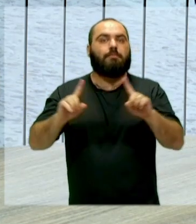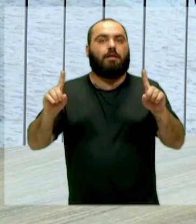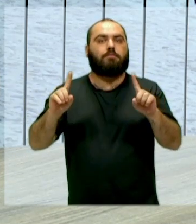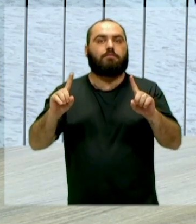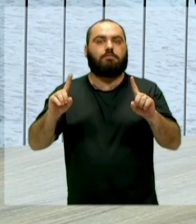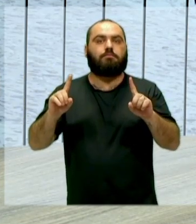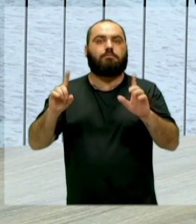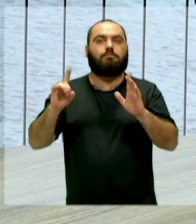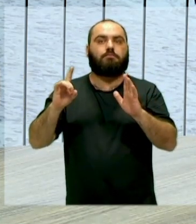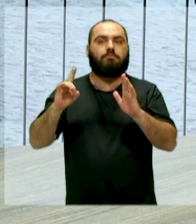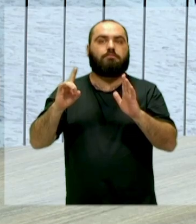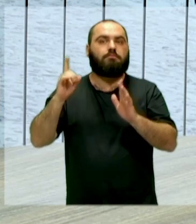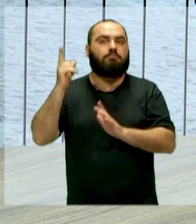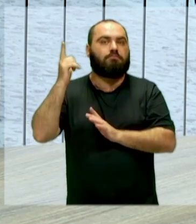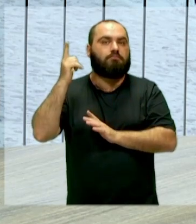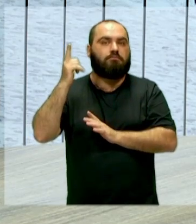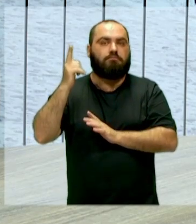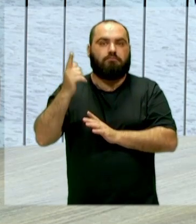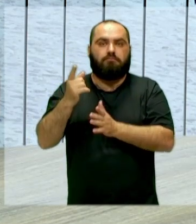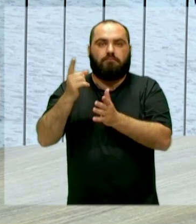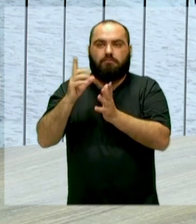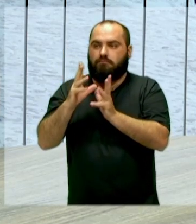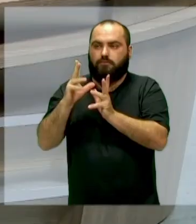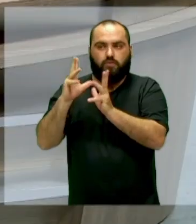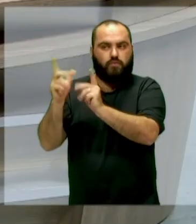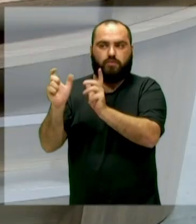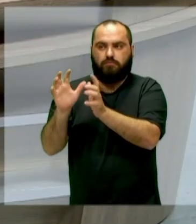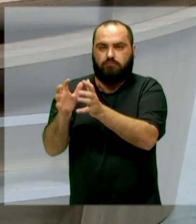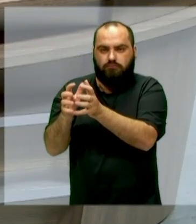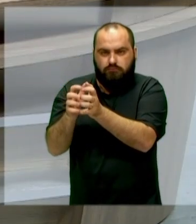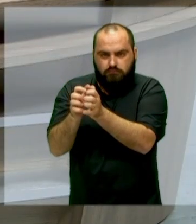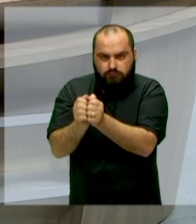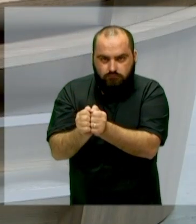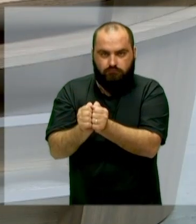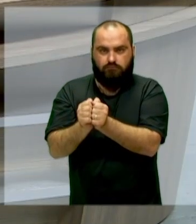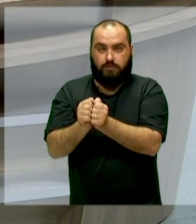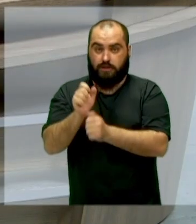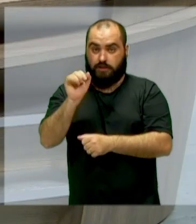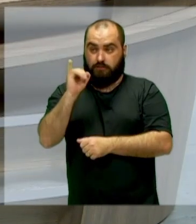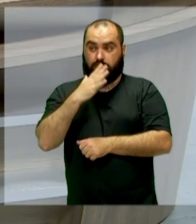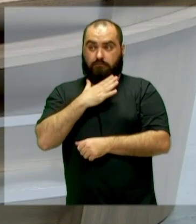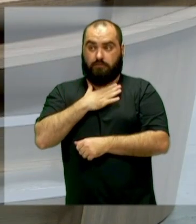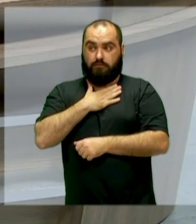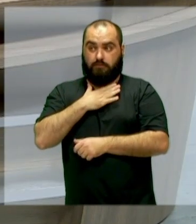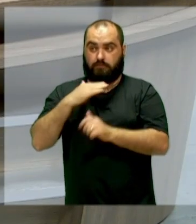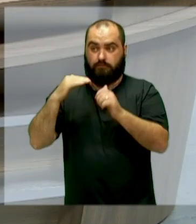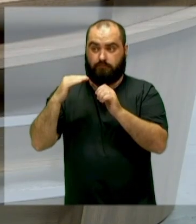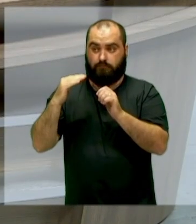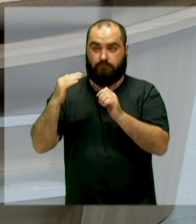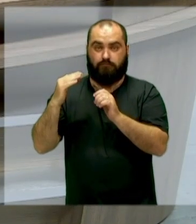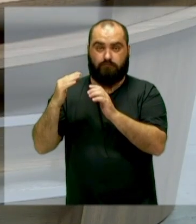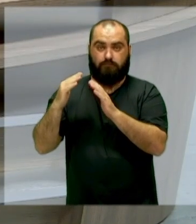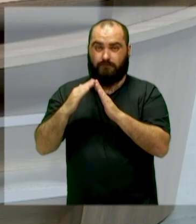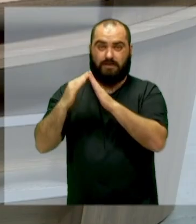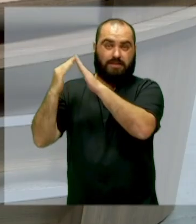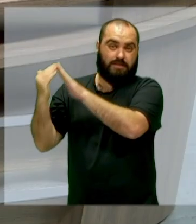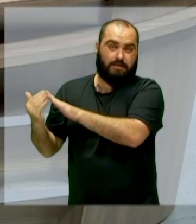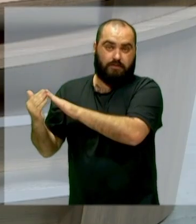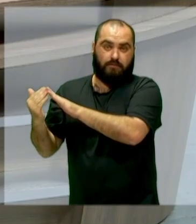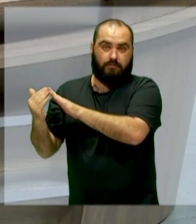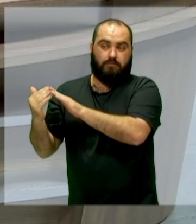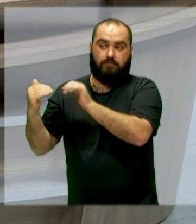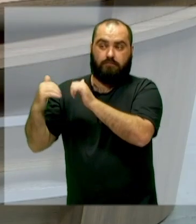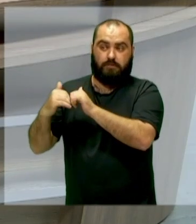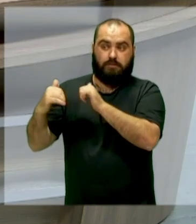vidro que ele amassa todos os resíduos né ou às vezes se o meu vizinho não separa direito o meu resíduo reciclável que tava